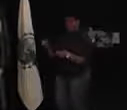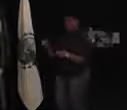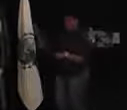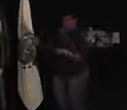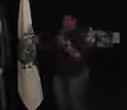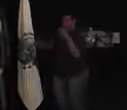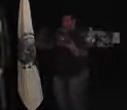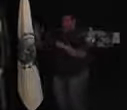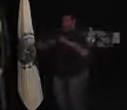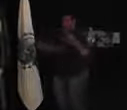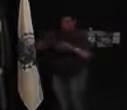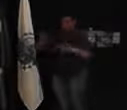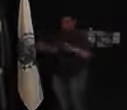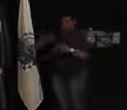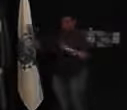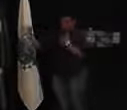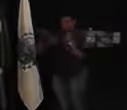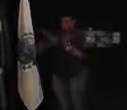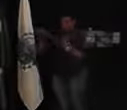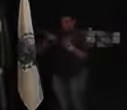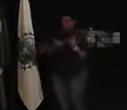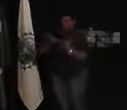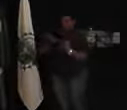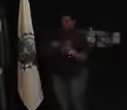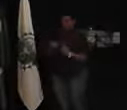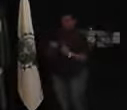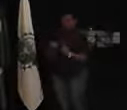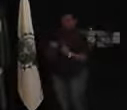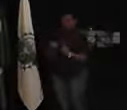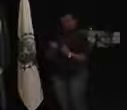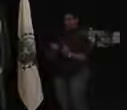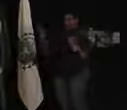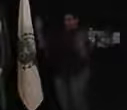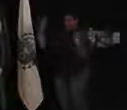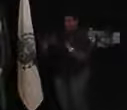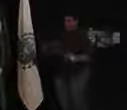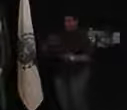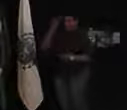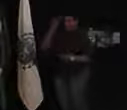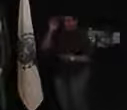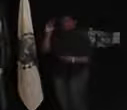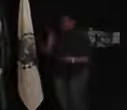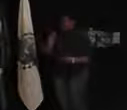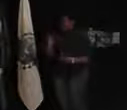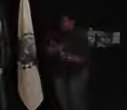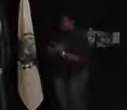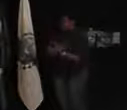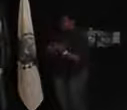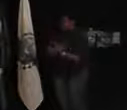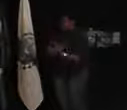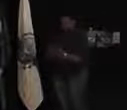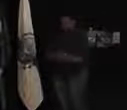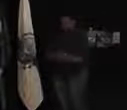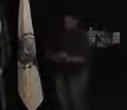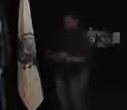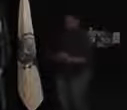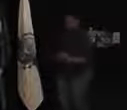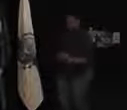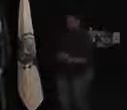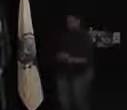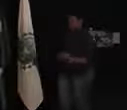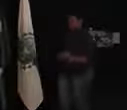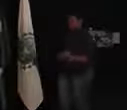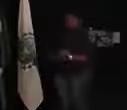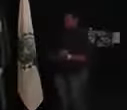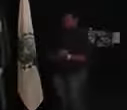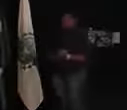exigências, né, várias questões ali espalhadas, eles não entendem nada. E não é só o TDA que tem essa